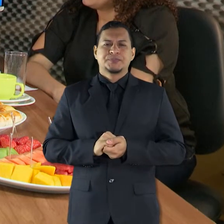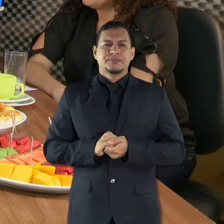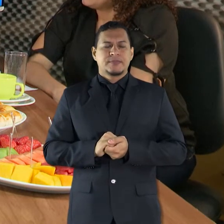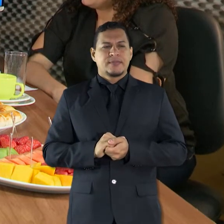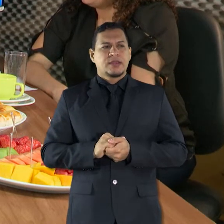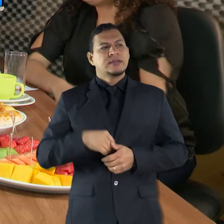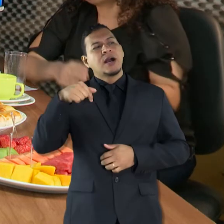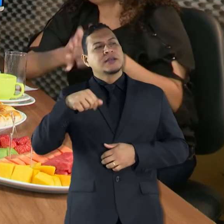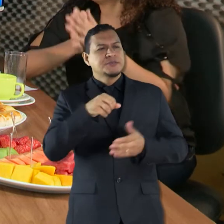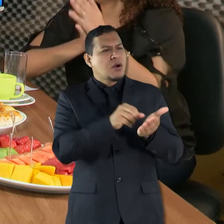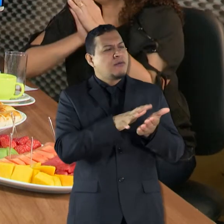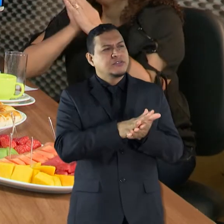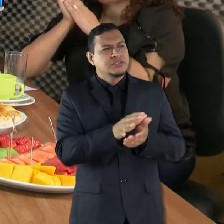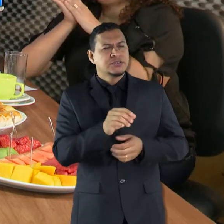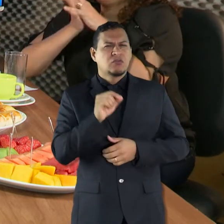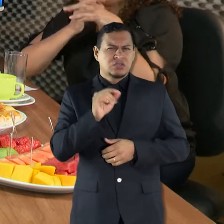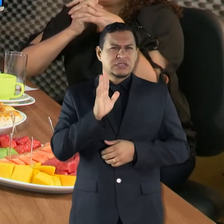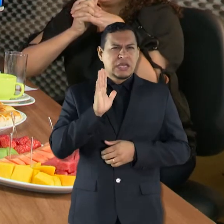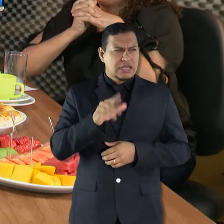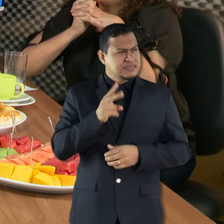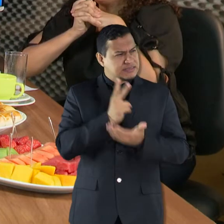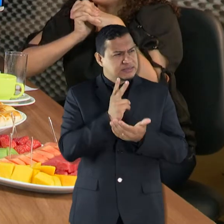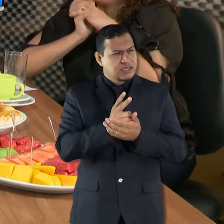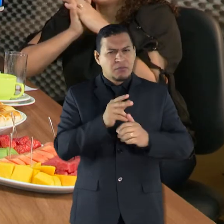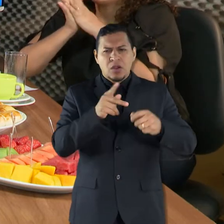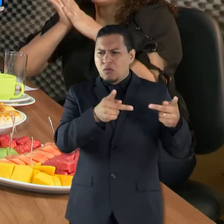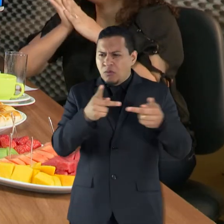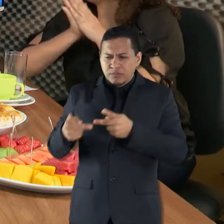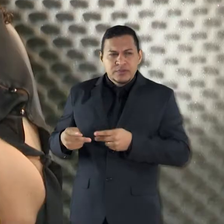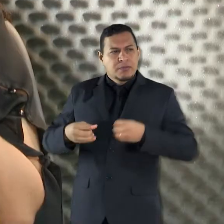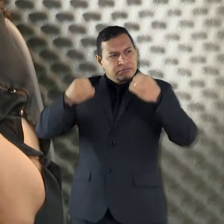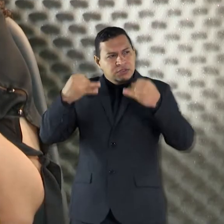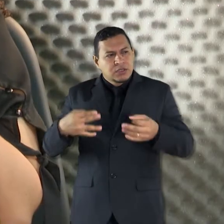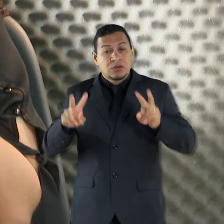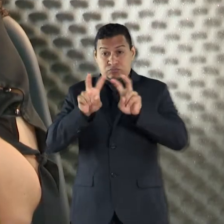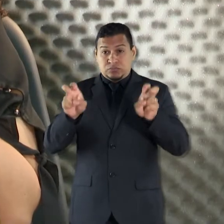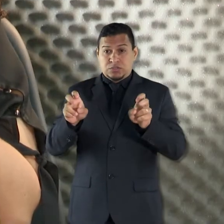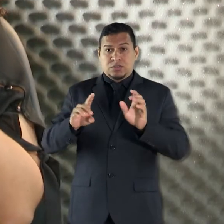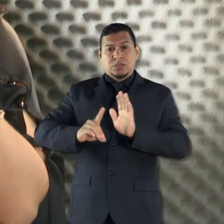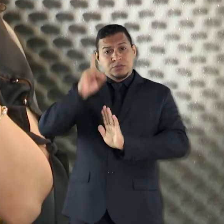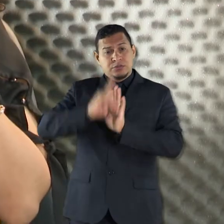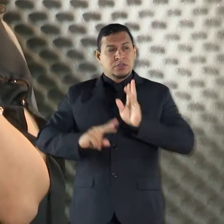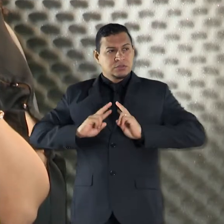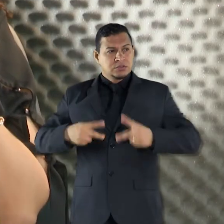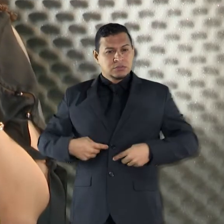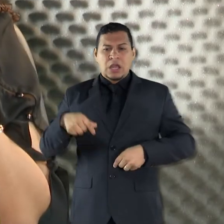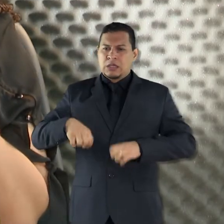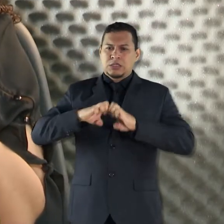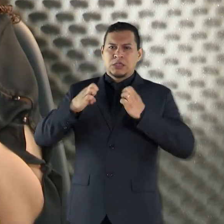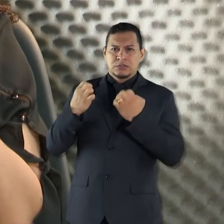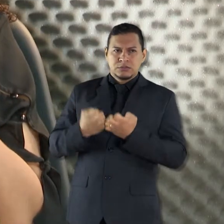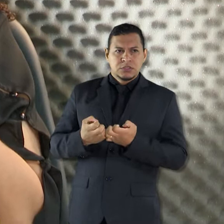é mais tranquilo. Pois é, e aqui em Boa Vista, assim, você é muito convidado aqui para falar sobre direitos humanos, né? Nos